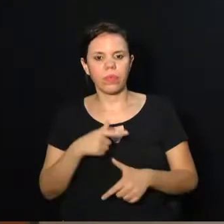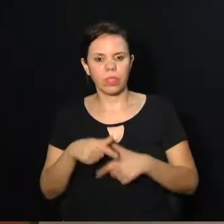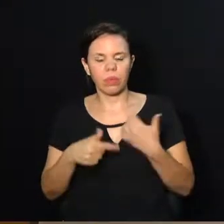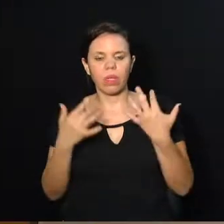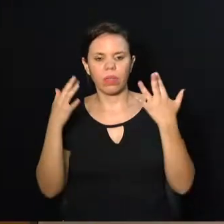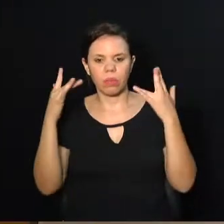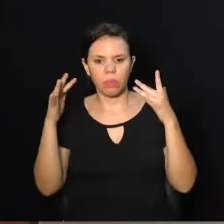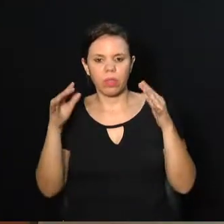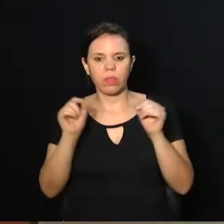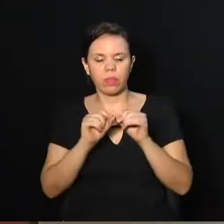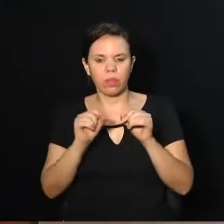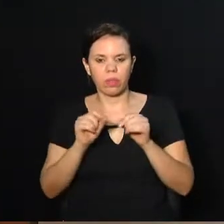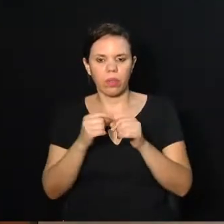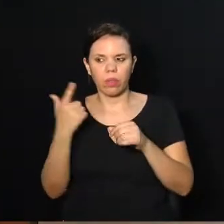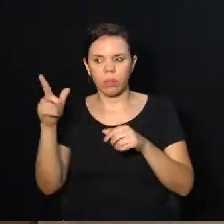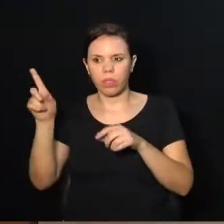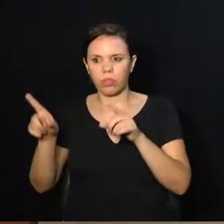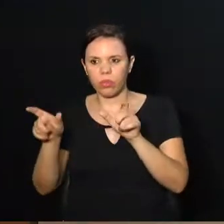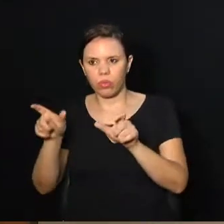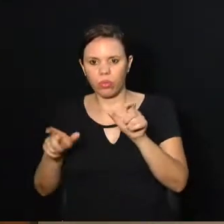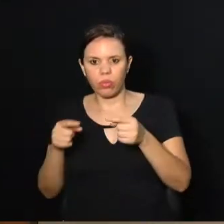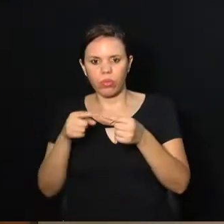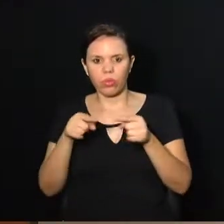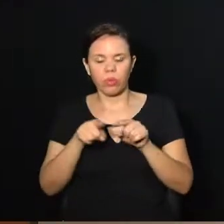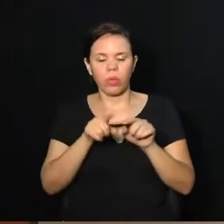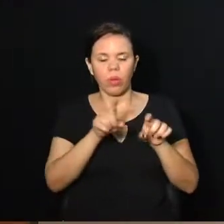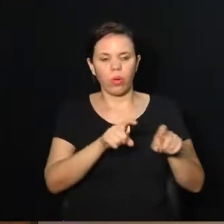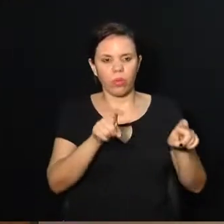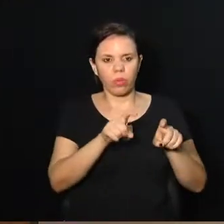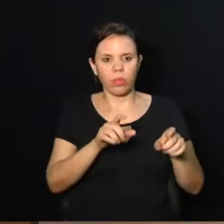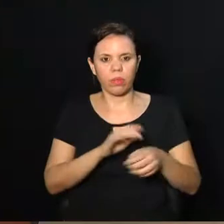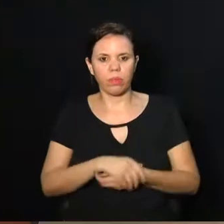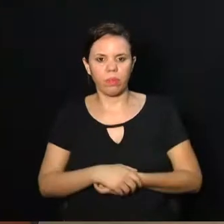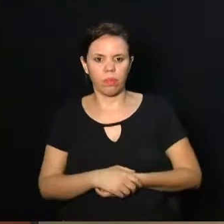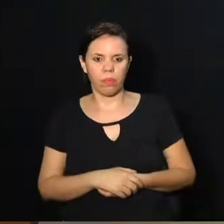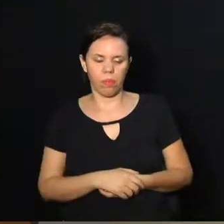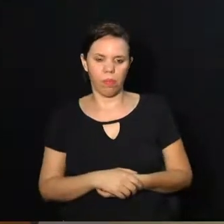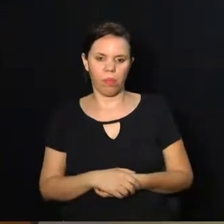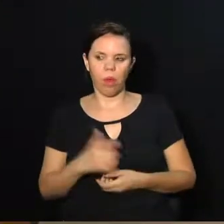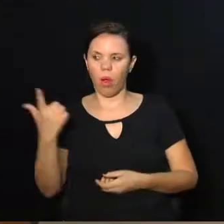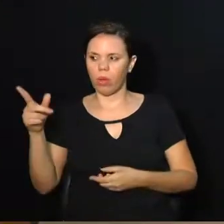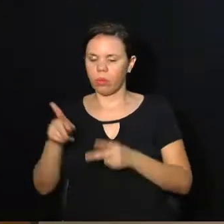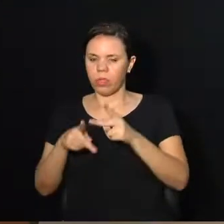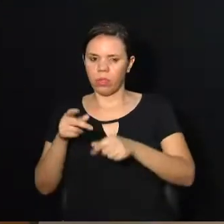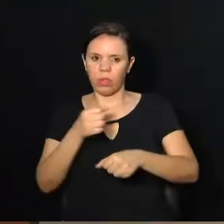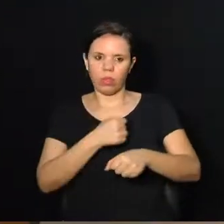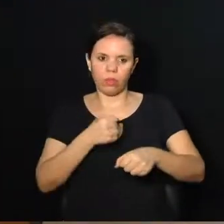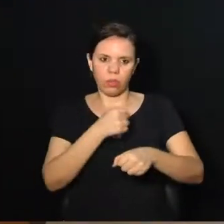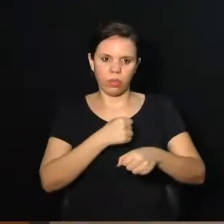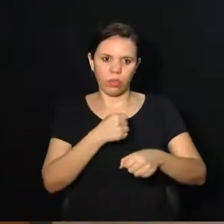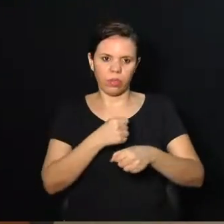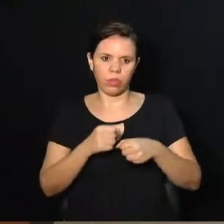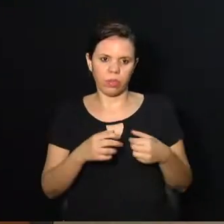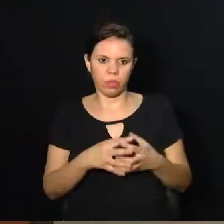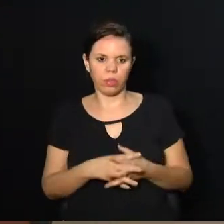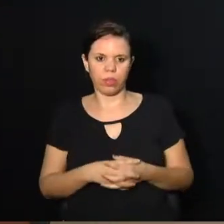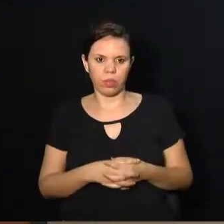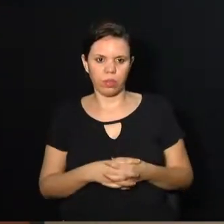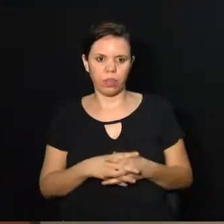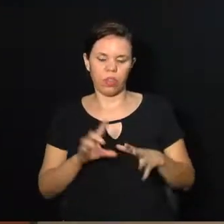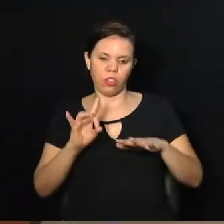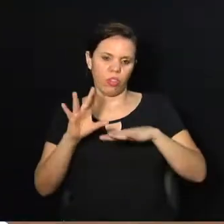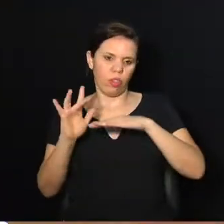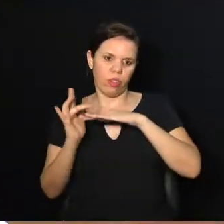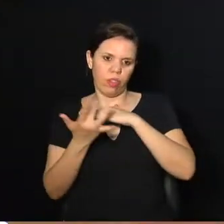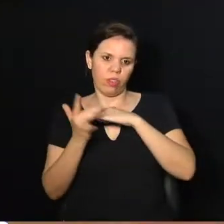às vezes a outra se identifica com trabalho no computador, né? Enfim. A outra na cozinha, né? O trabalho no computador é rede social, né?